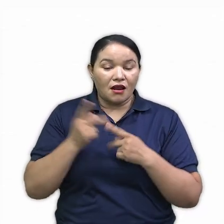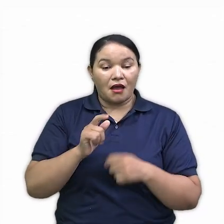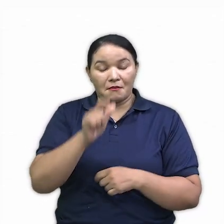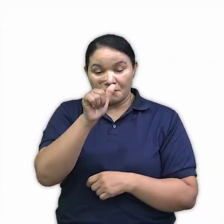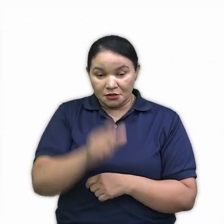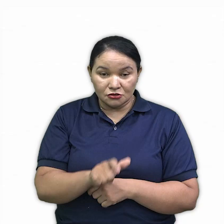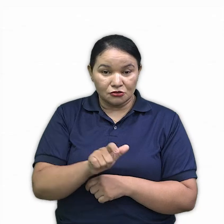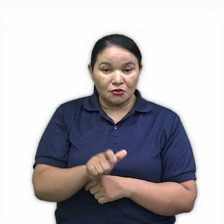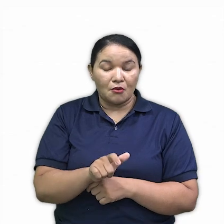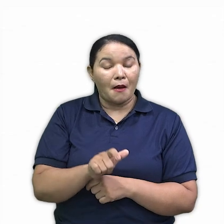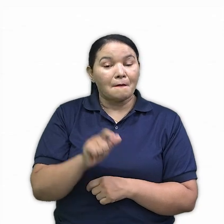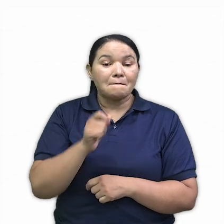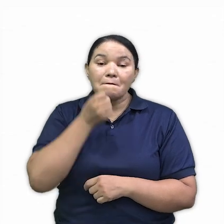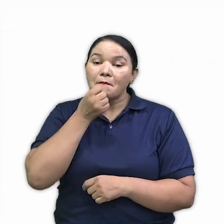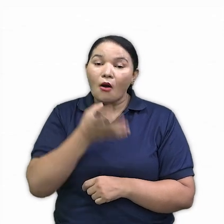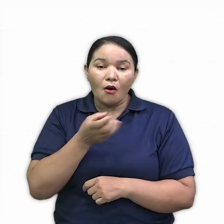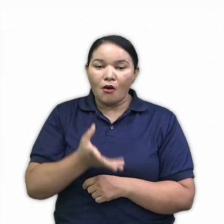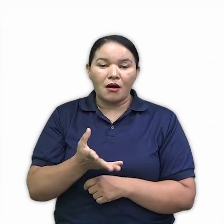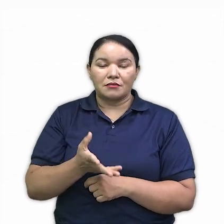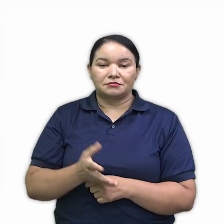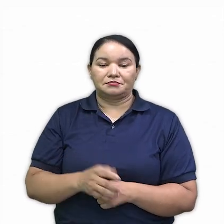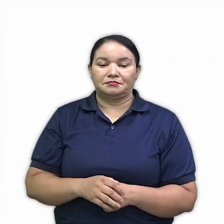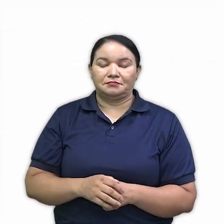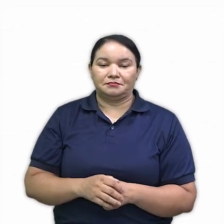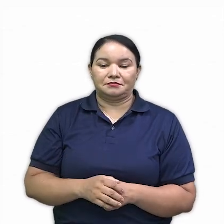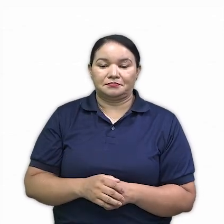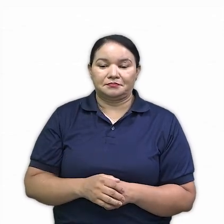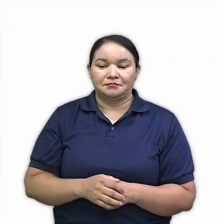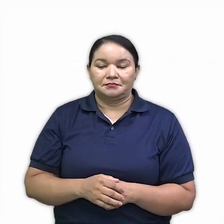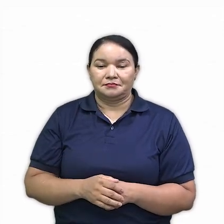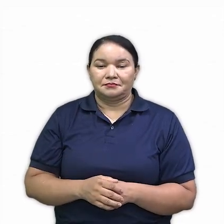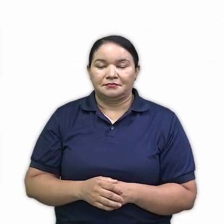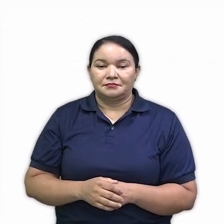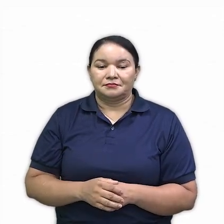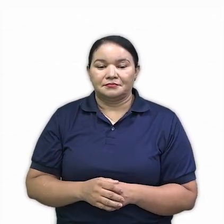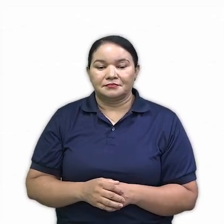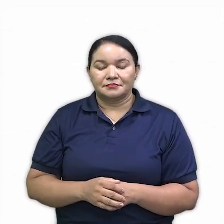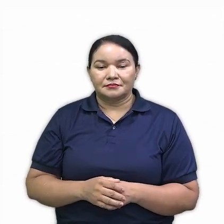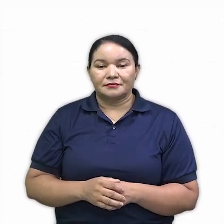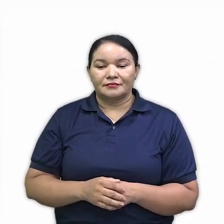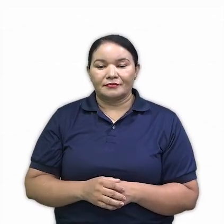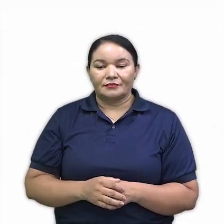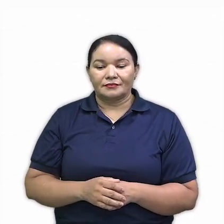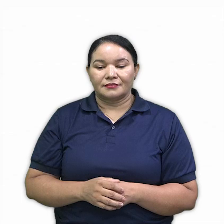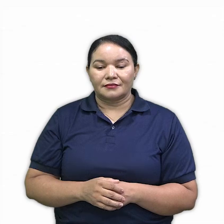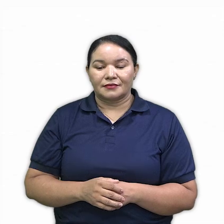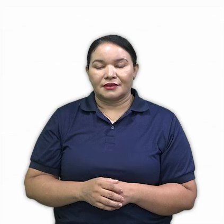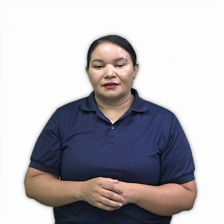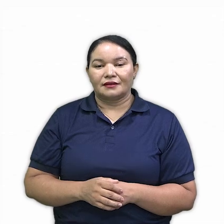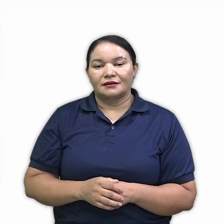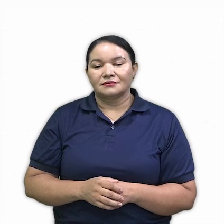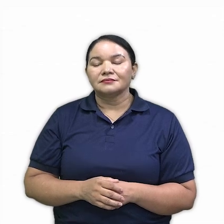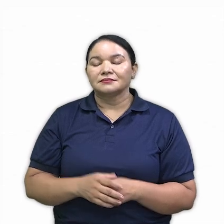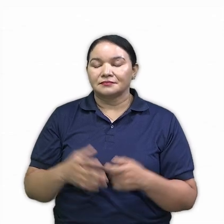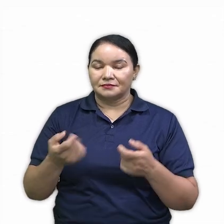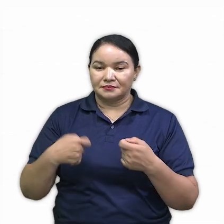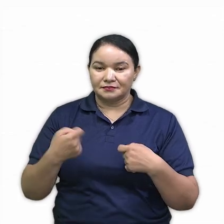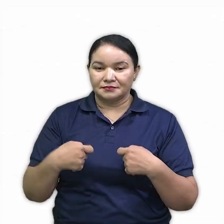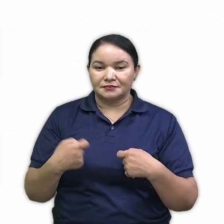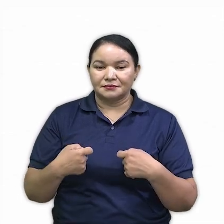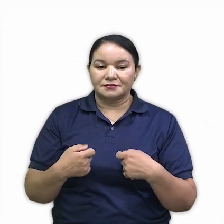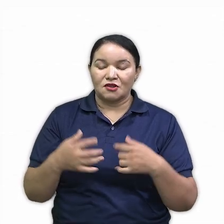pessoa boa. Ele é uma pessoa boa. É uma boa pessoa, né? Então, é uma coisa que nós